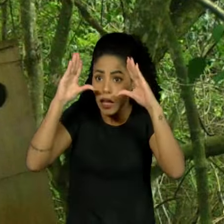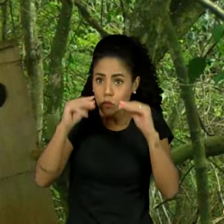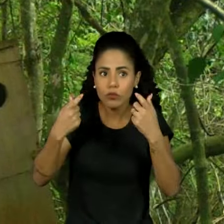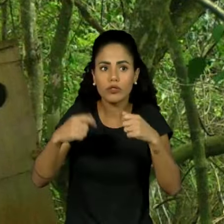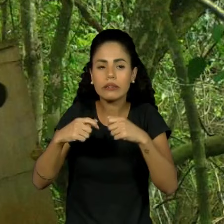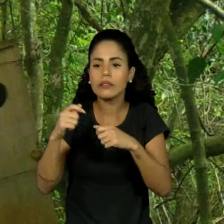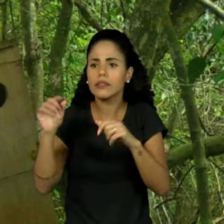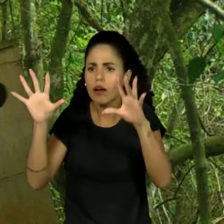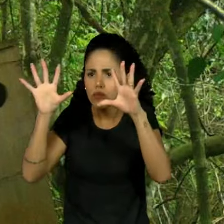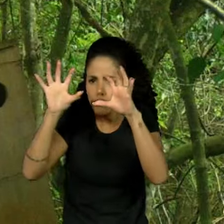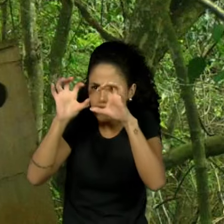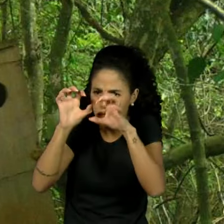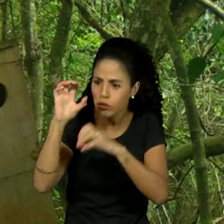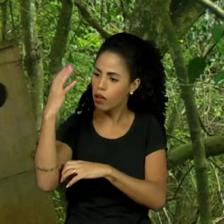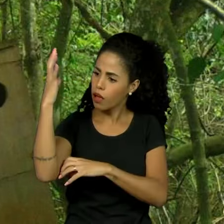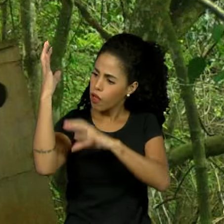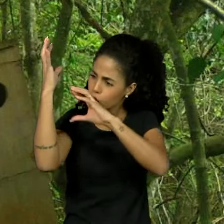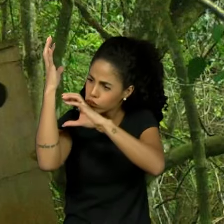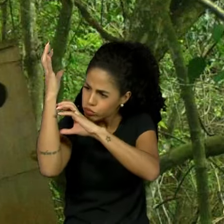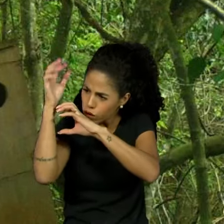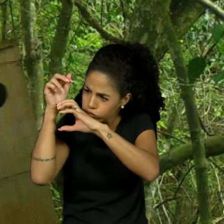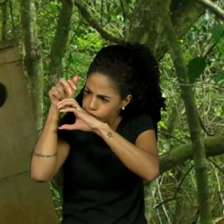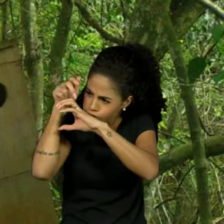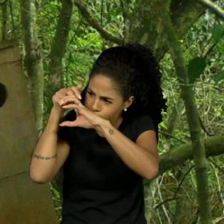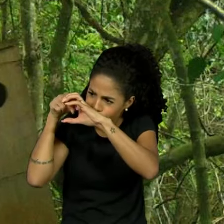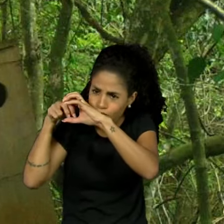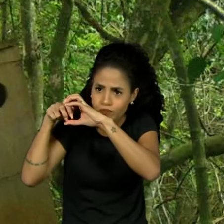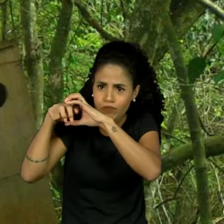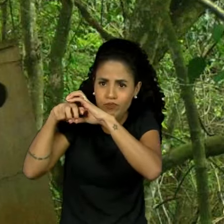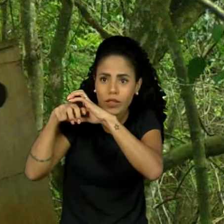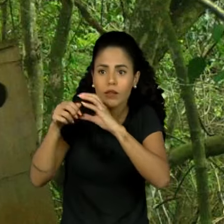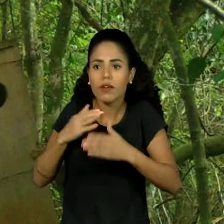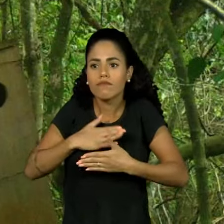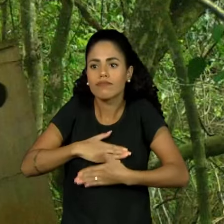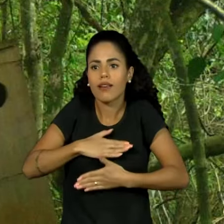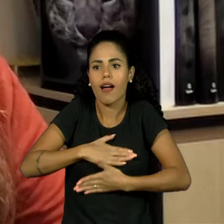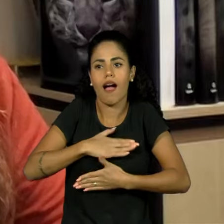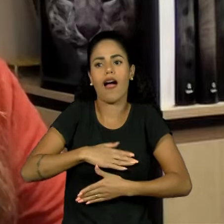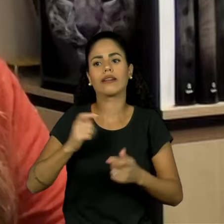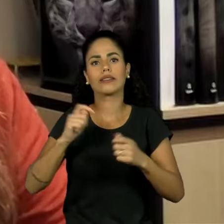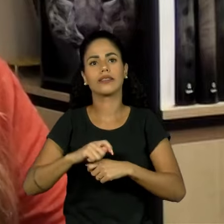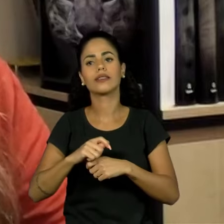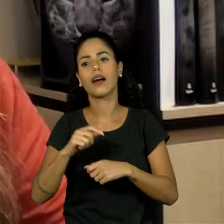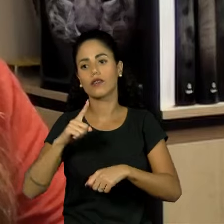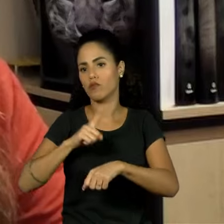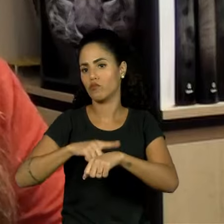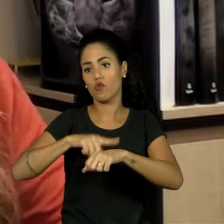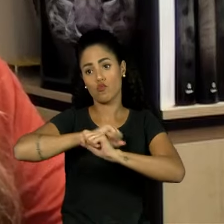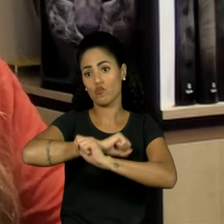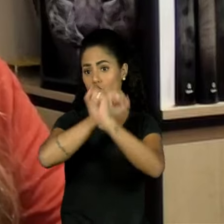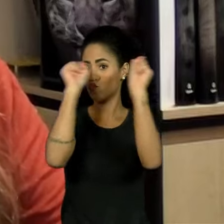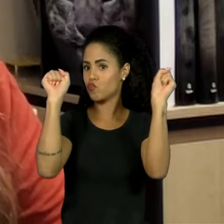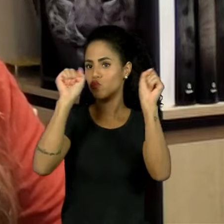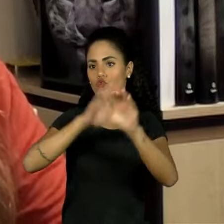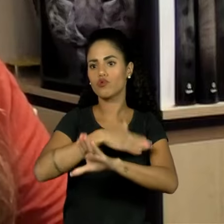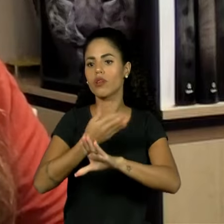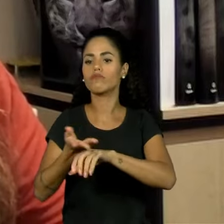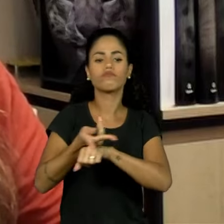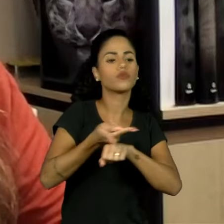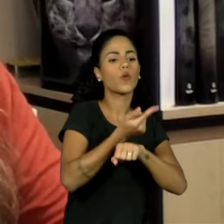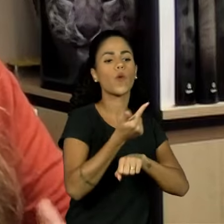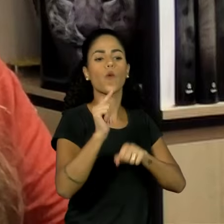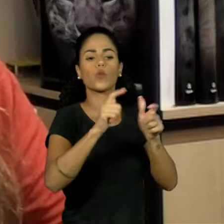dos predadores. E também para a questão do conforto térmico, né? Tanto que durante o dia mesmo eles também procuram esses